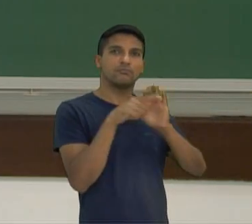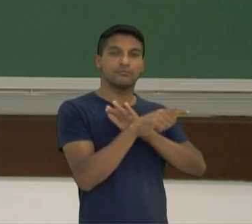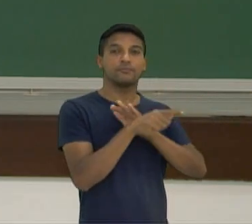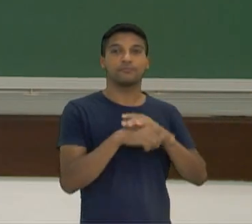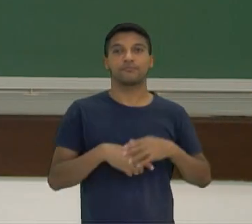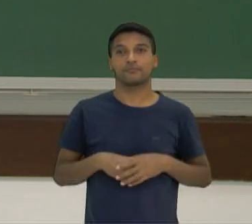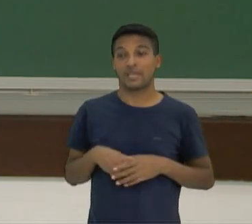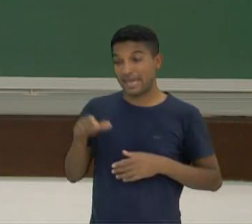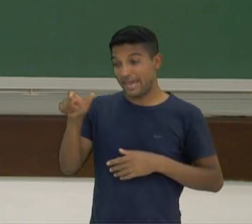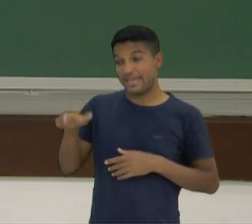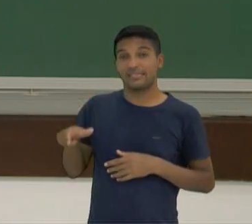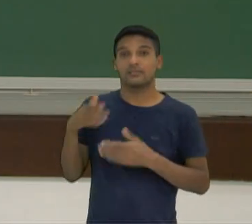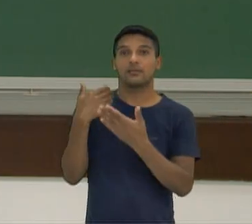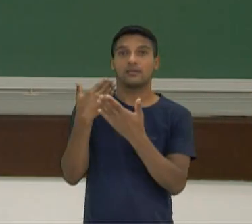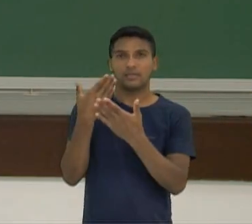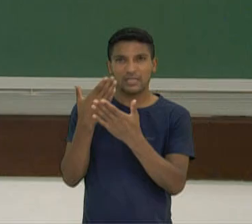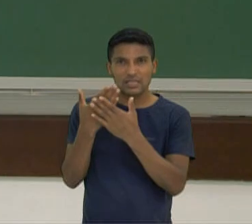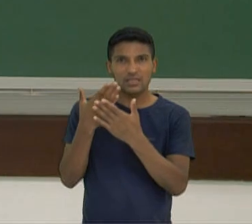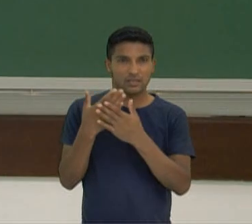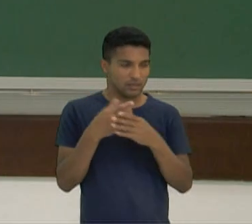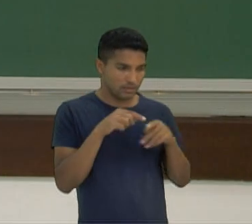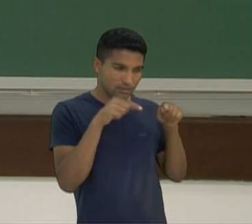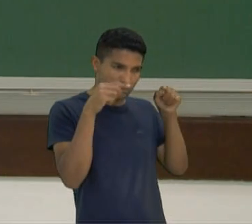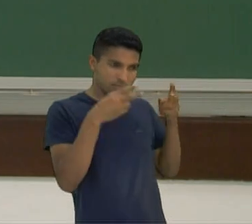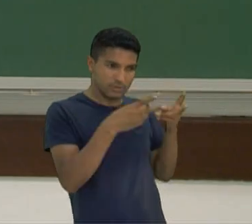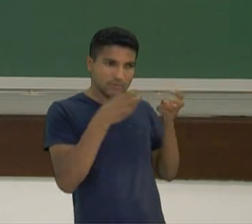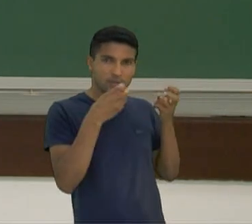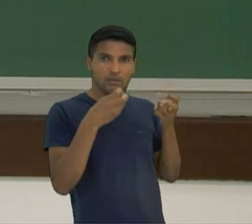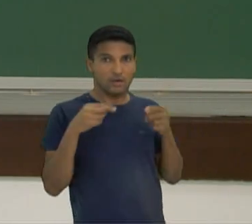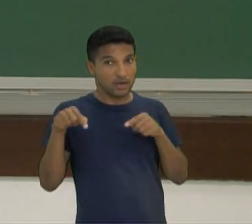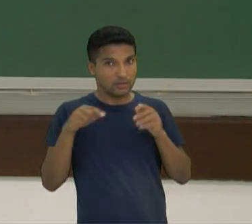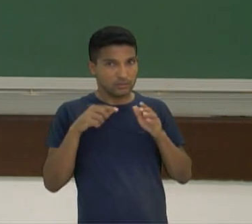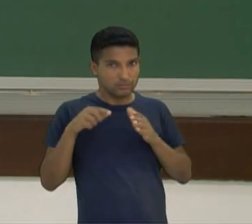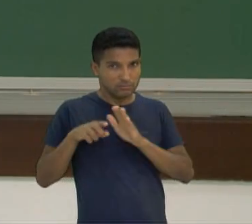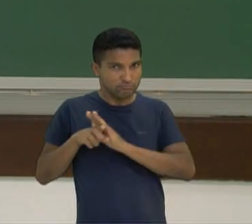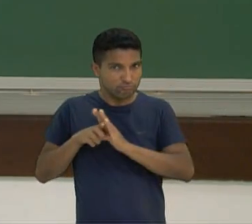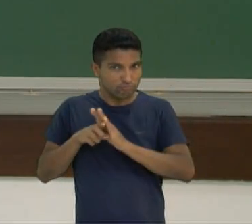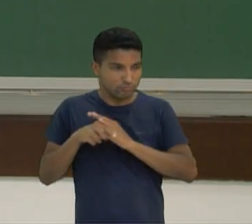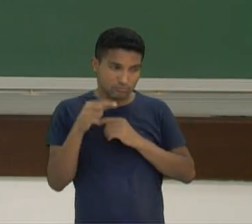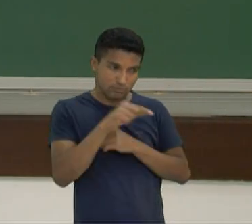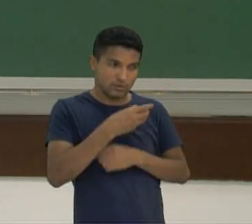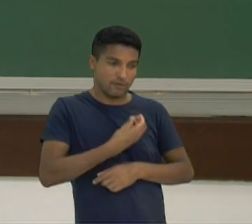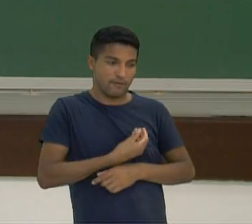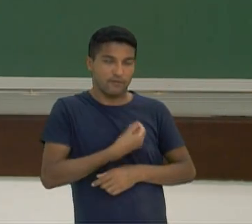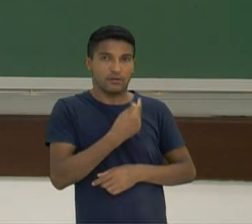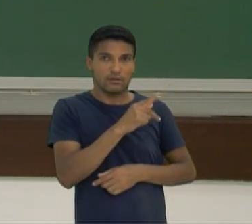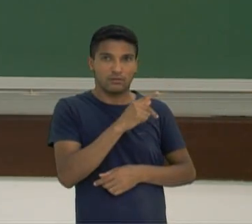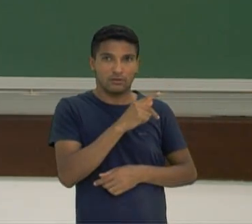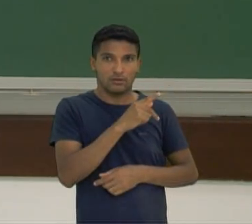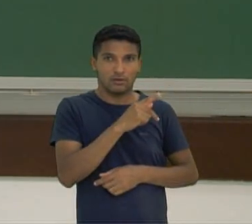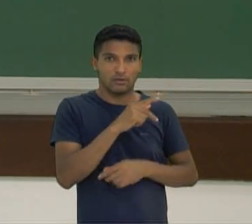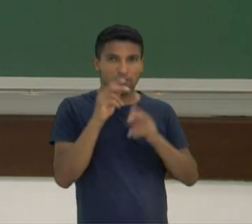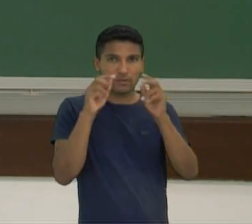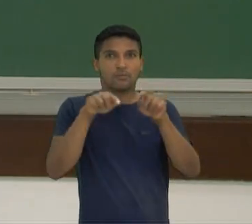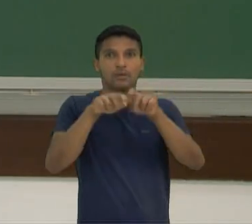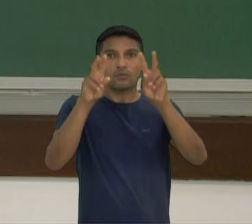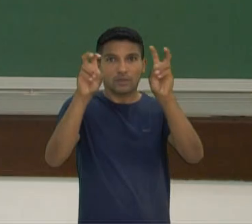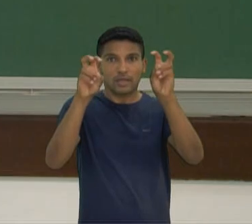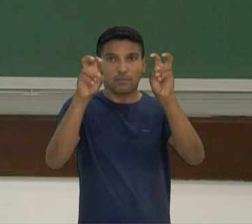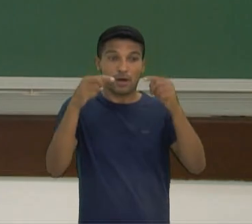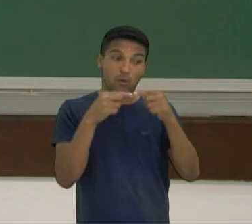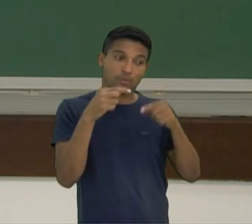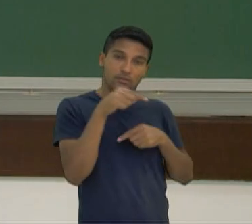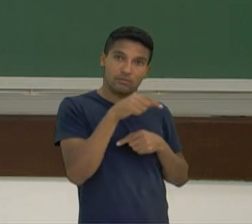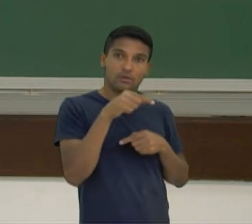pesquisou, estudou um pouco o entrevistado, a temática também da entrevista, se não é só sobre o entrevistado e sim sobre um tema,